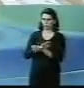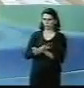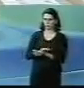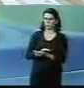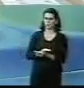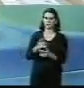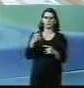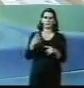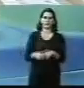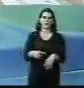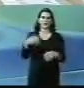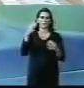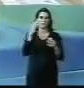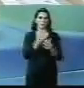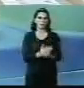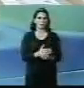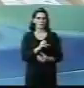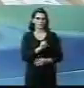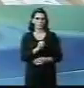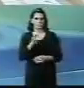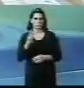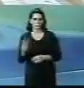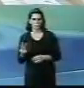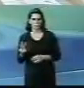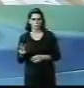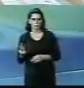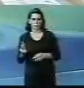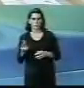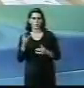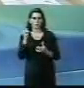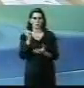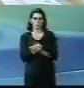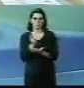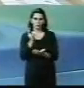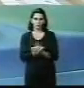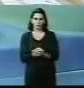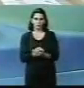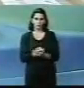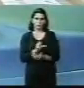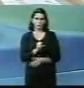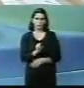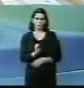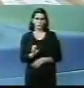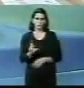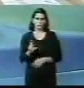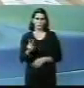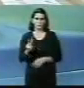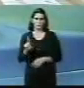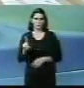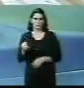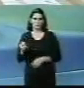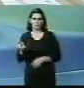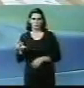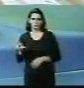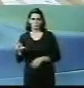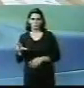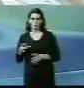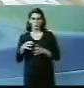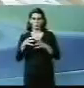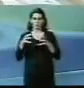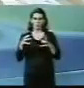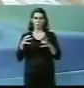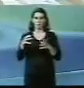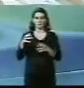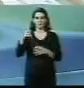eles estão armazenados, né? O software do firewall e do proxy estão em um mesmo servidor. Né? Algumas vezes se coloca em um servidor de grande capacidade